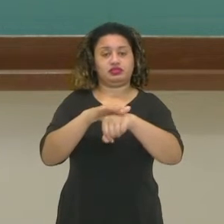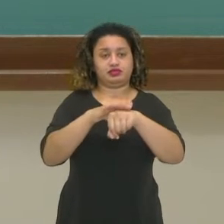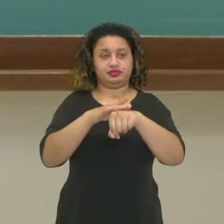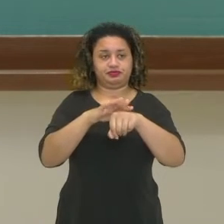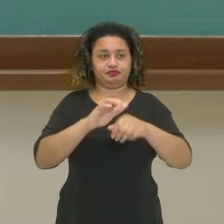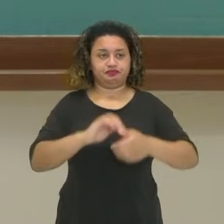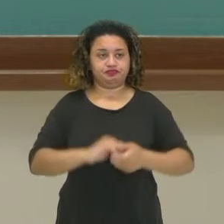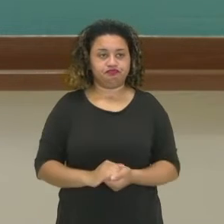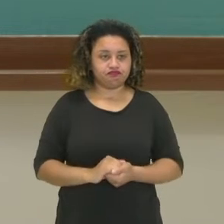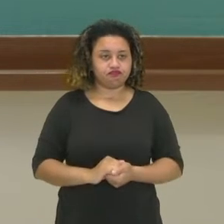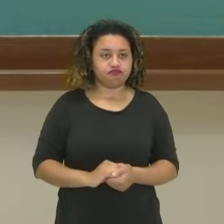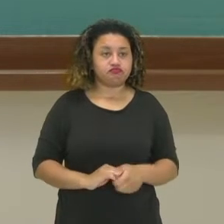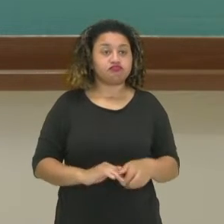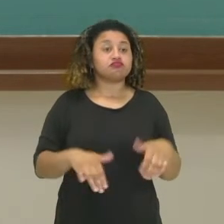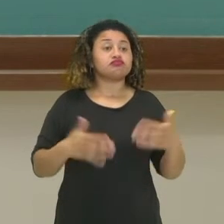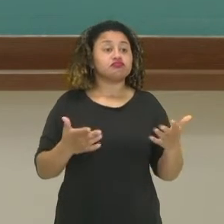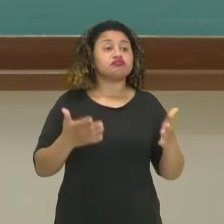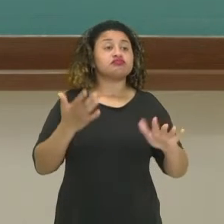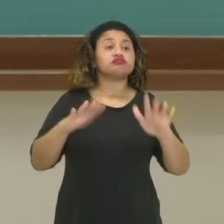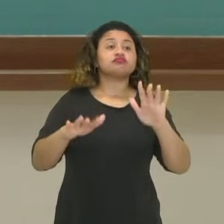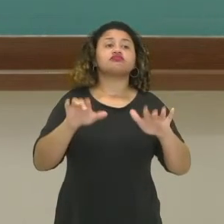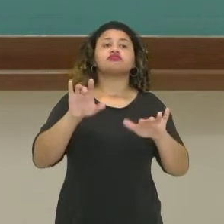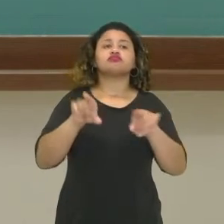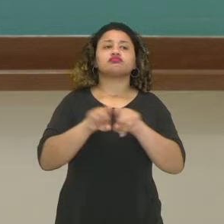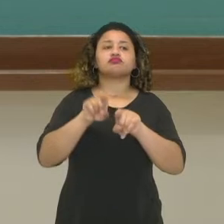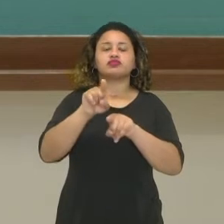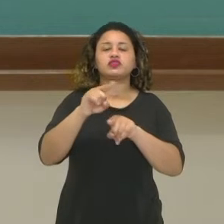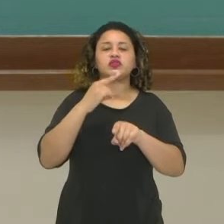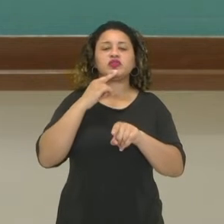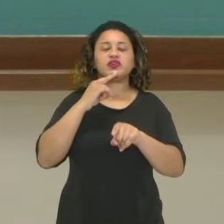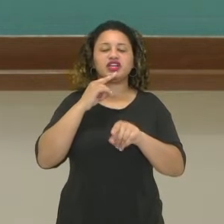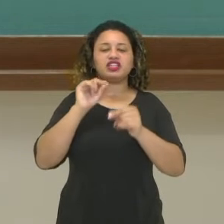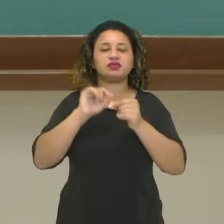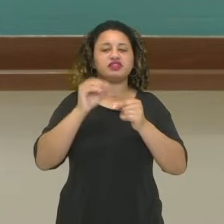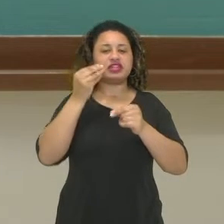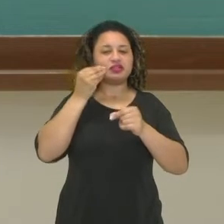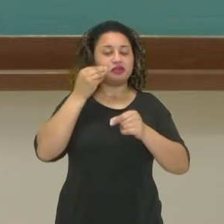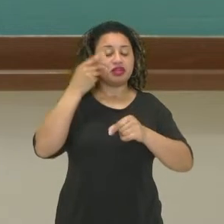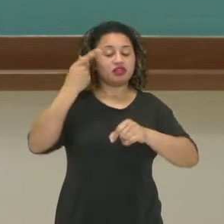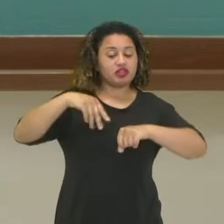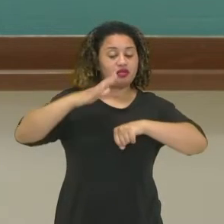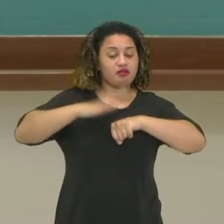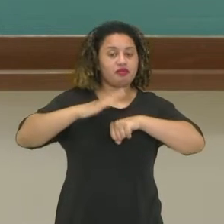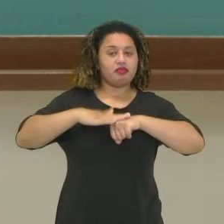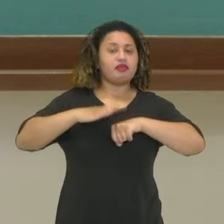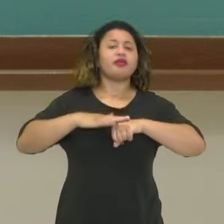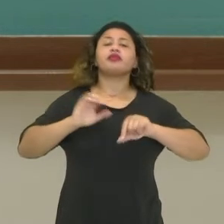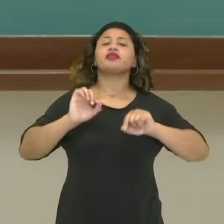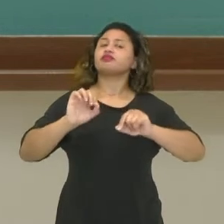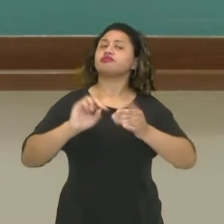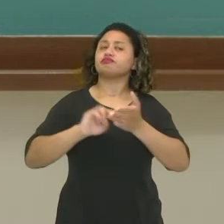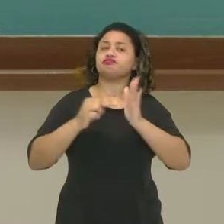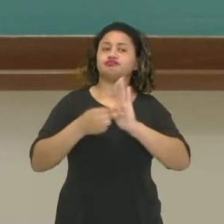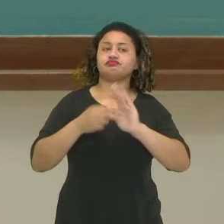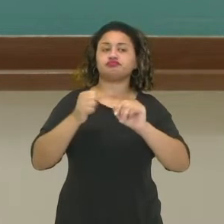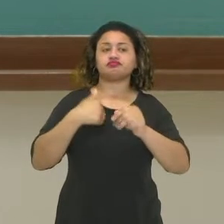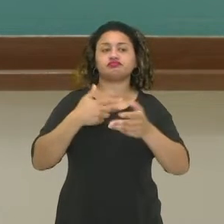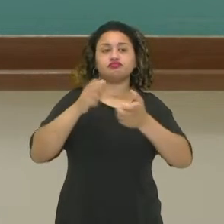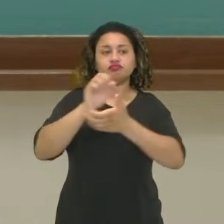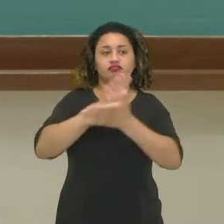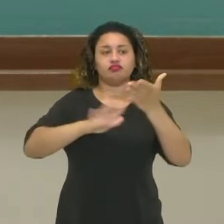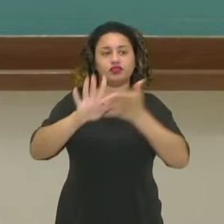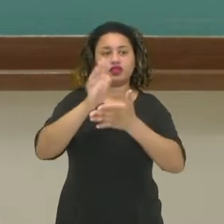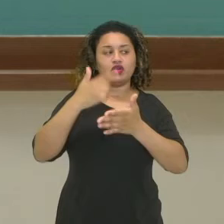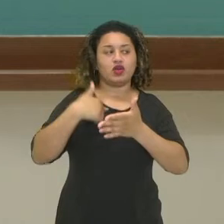O autoteste. Talvez você já tenha ouvido falar no autoteste do HIV. O que é esse autoteste? Vocês podem observar aqui nessa imagem